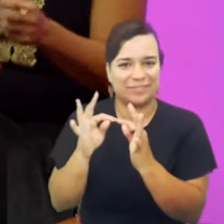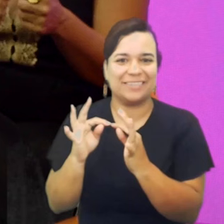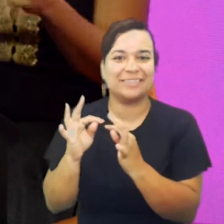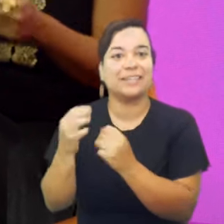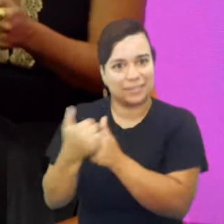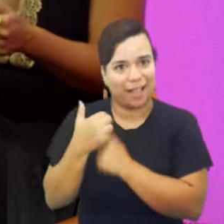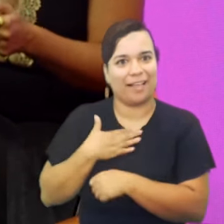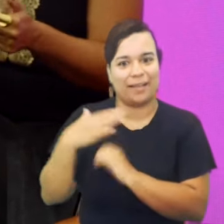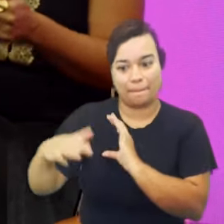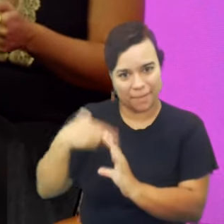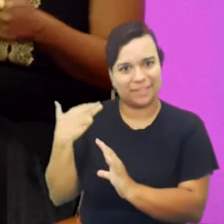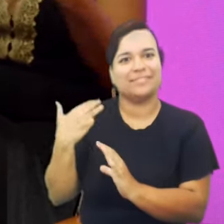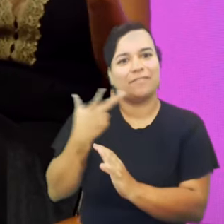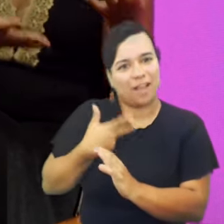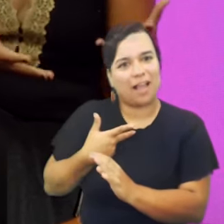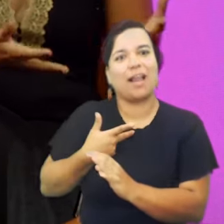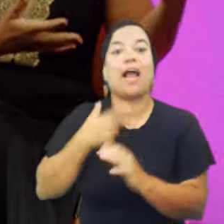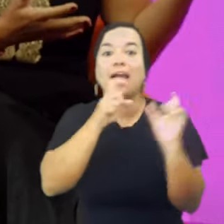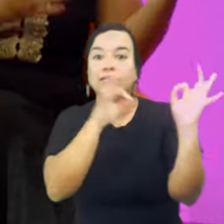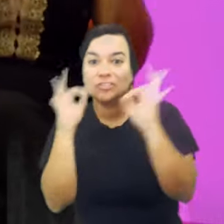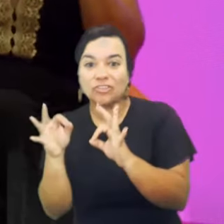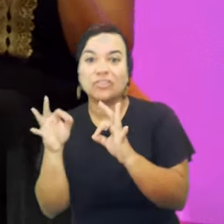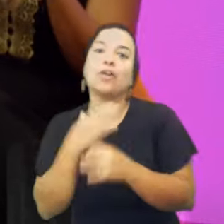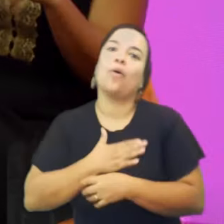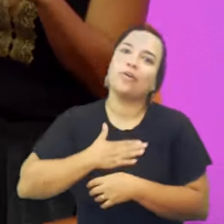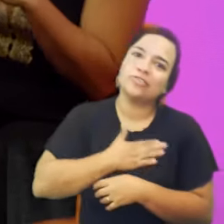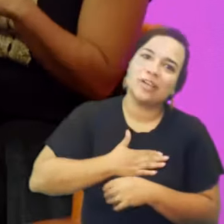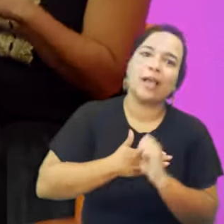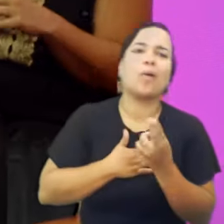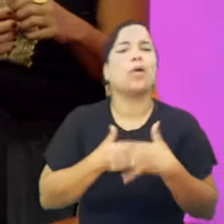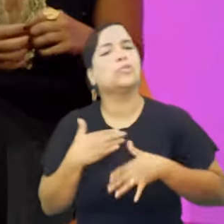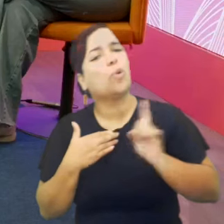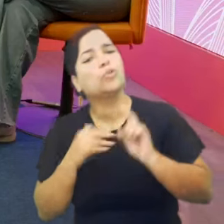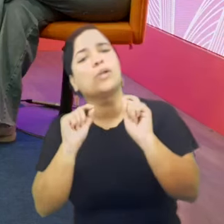assim, te assisti, gostei ou não, ou hater com muito amor e carinho.